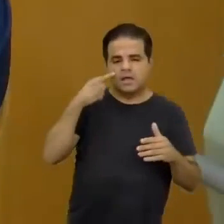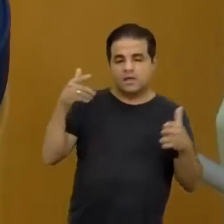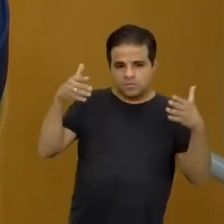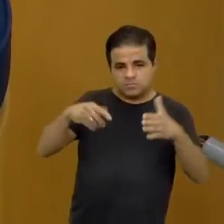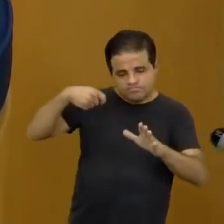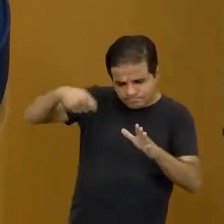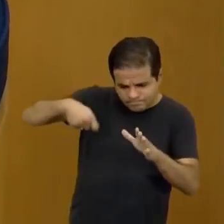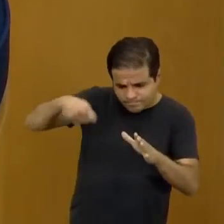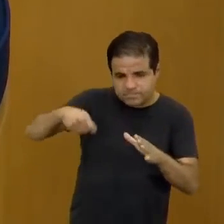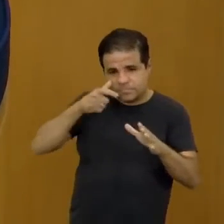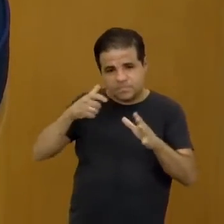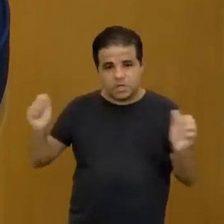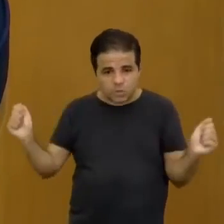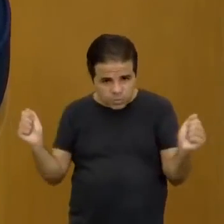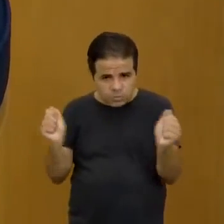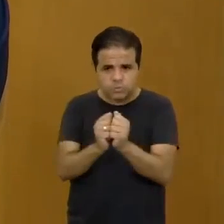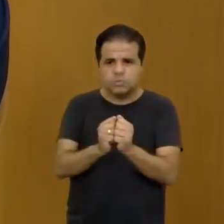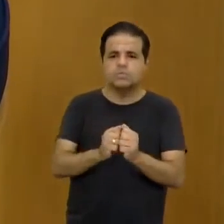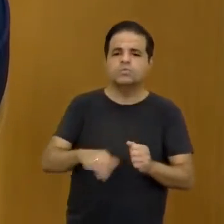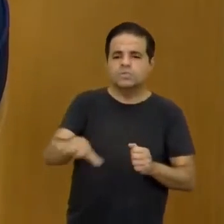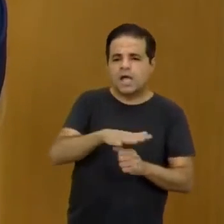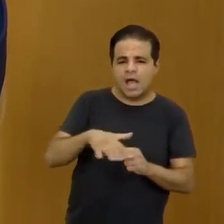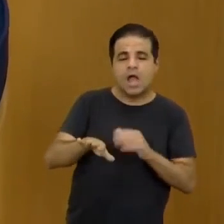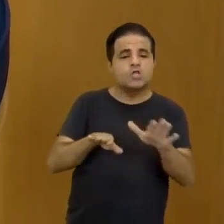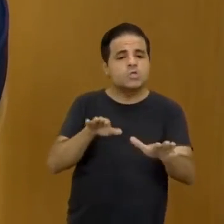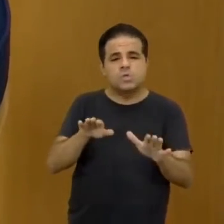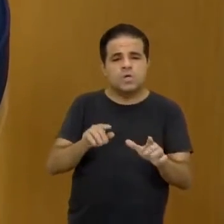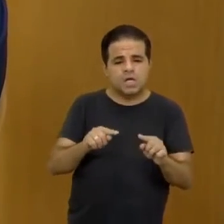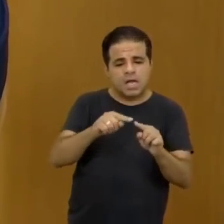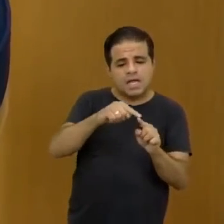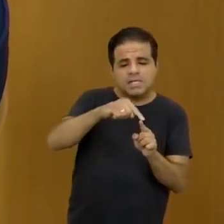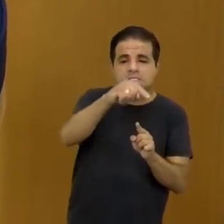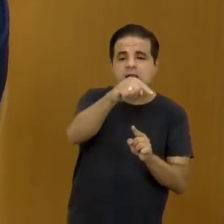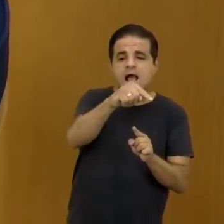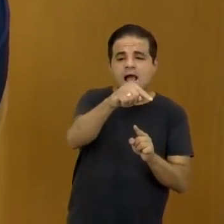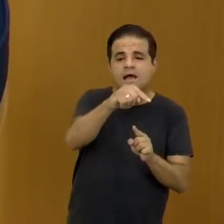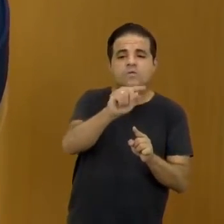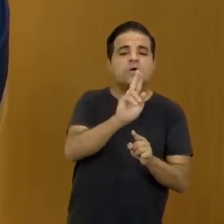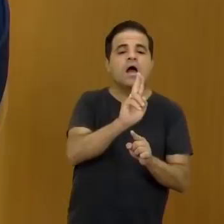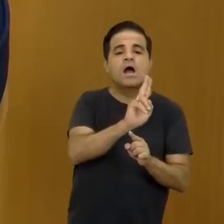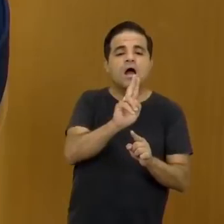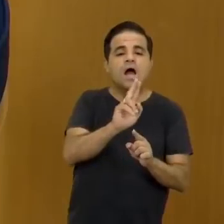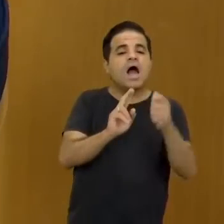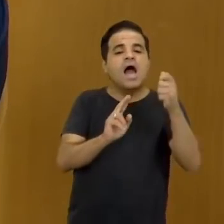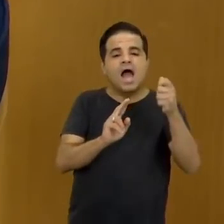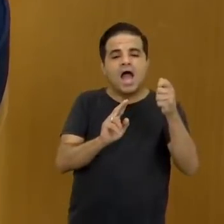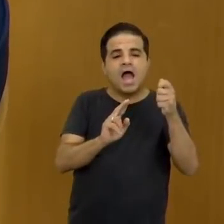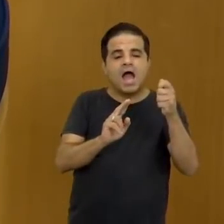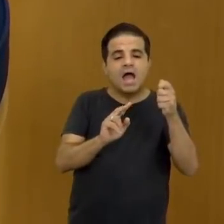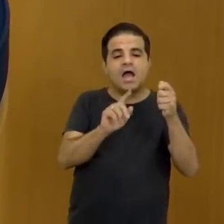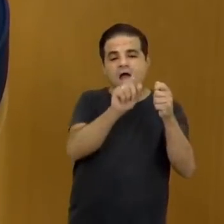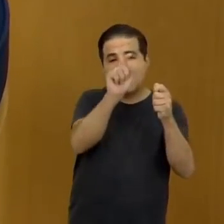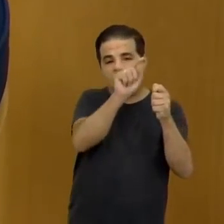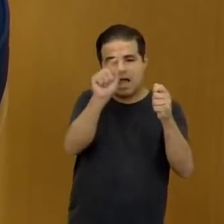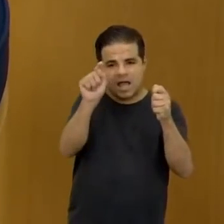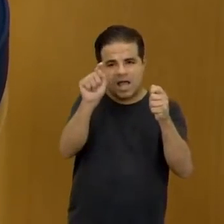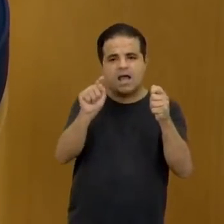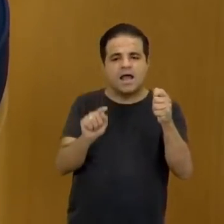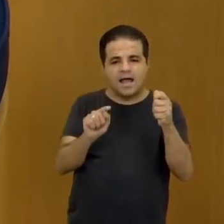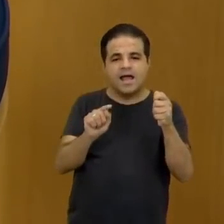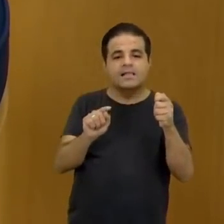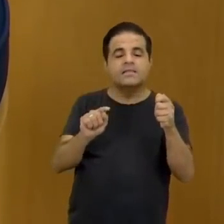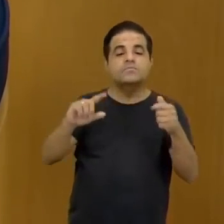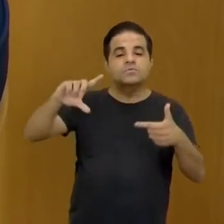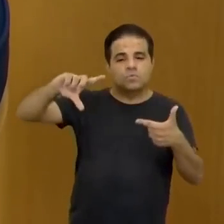focado aqui no banquinho Então ela ó eu tô chamando esse lado maior dia e aqui também de ar então aqui a gente